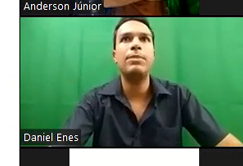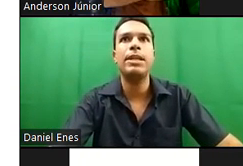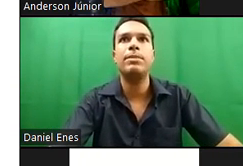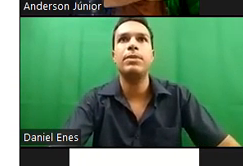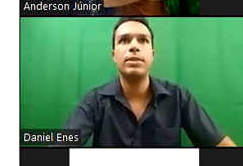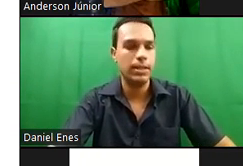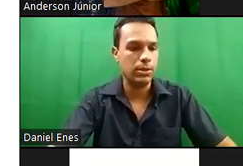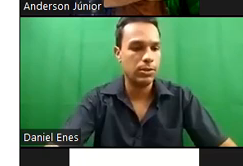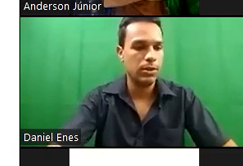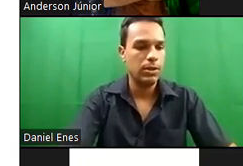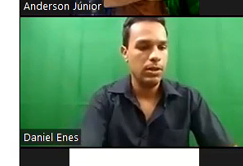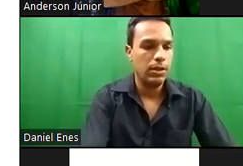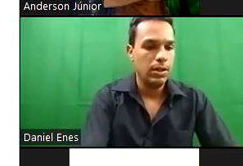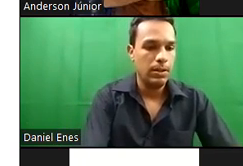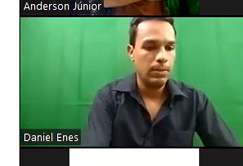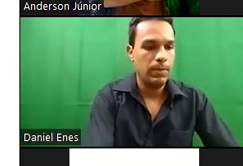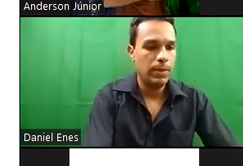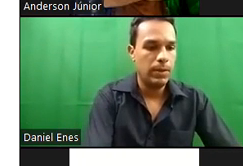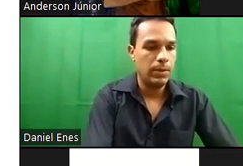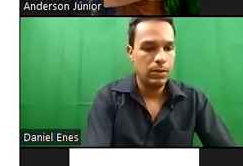tentar abrir aqui para vocês,